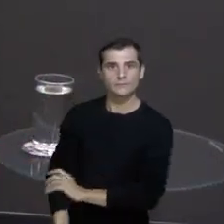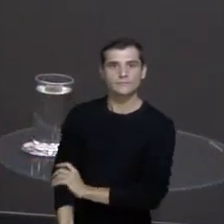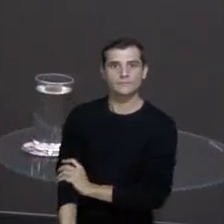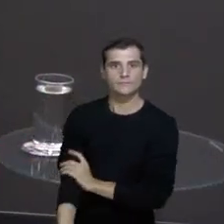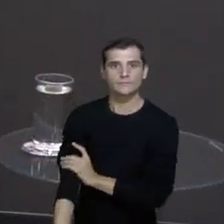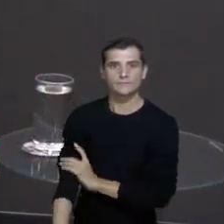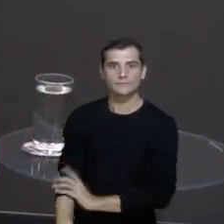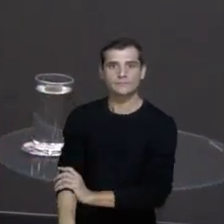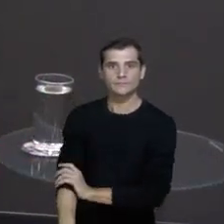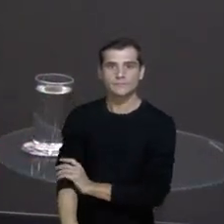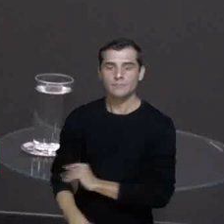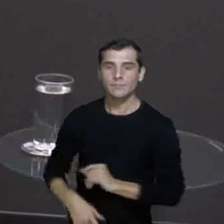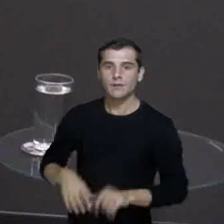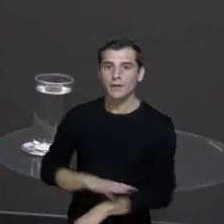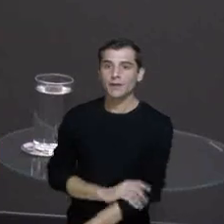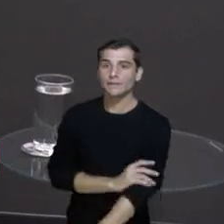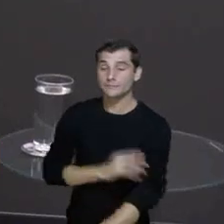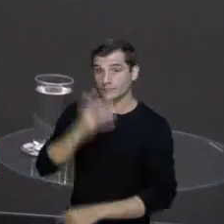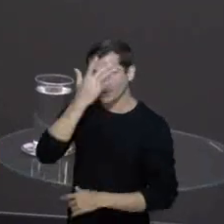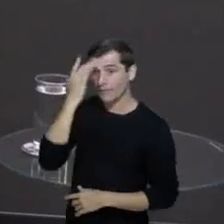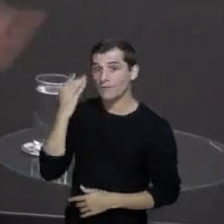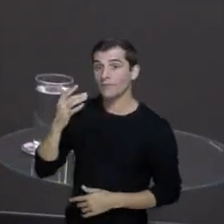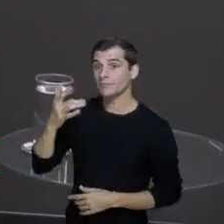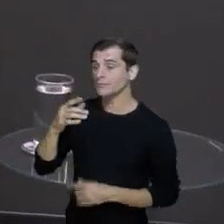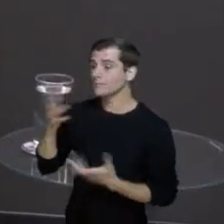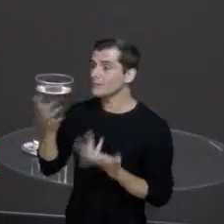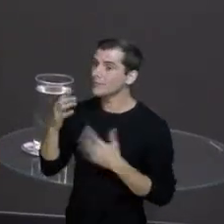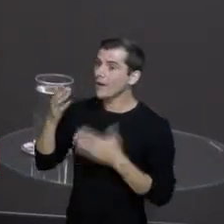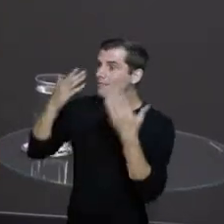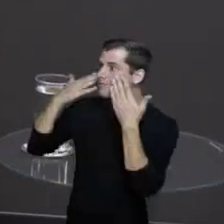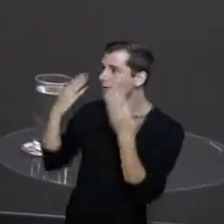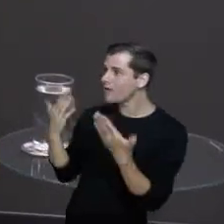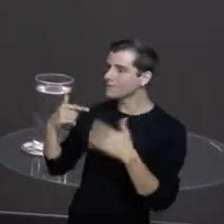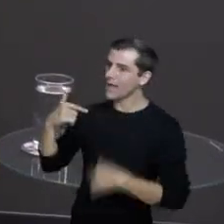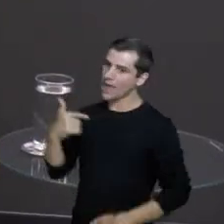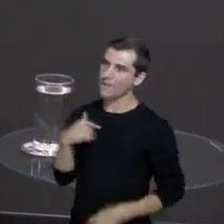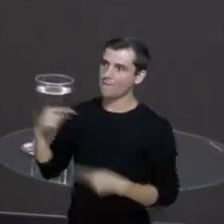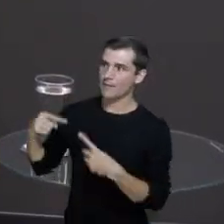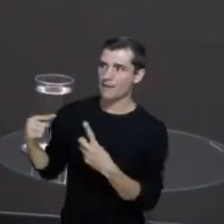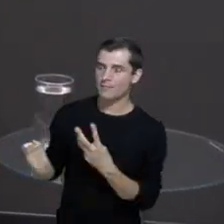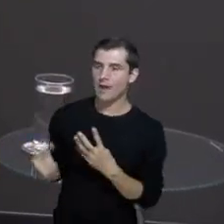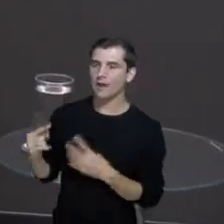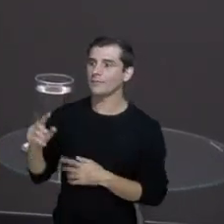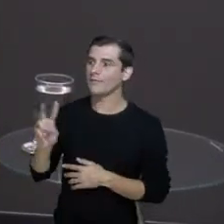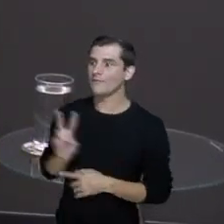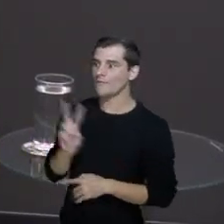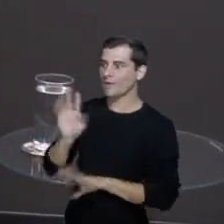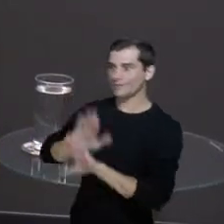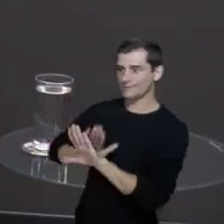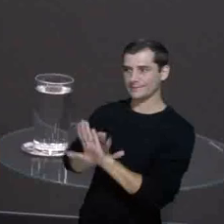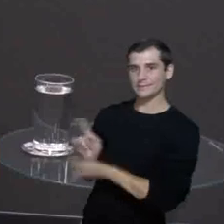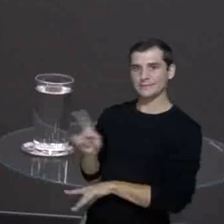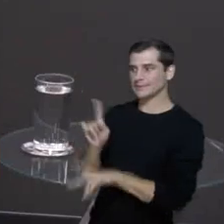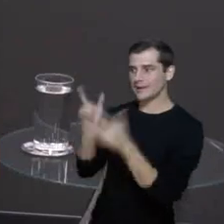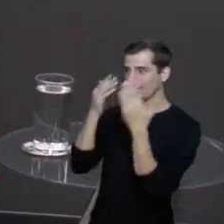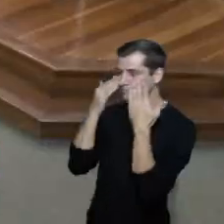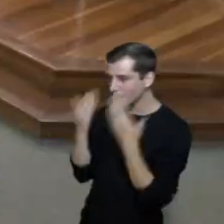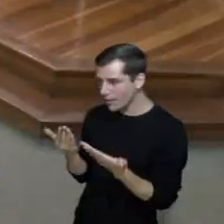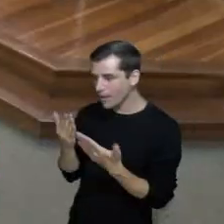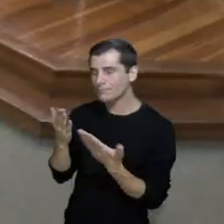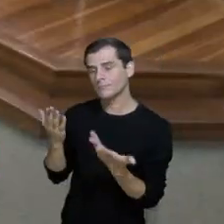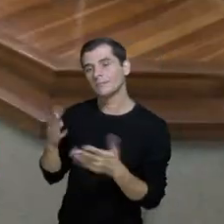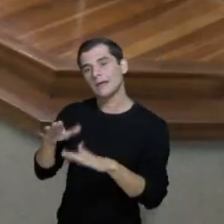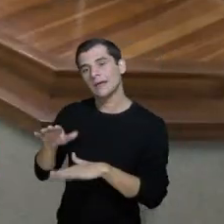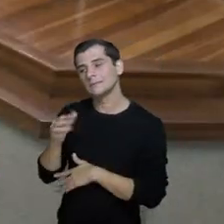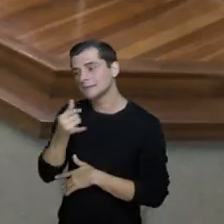aparenta ser ou o que você tem e não de fato os seus valores Mas enfim o que eu quero dizer aqui que a gente tem que lidar com